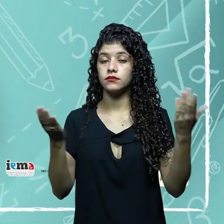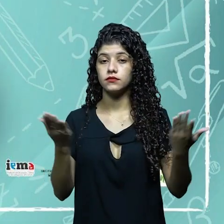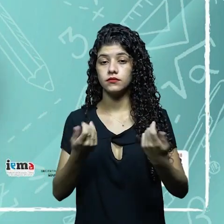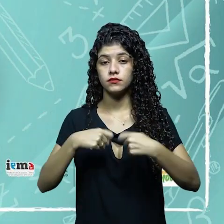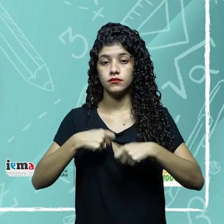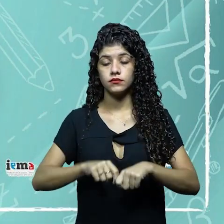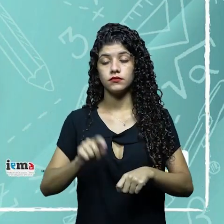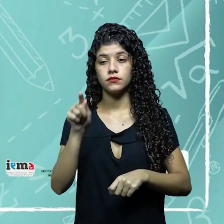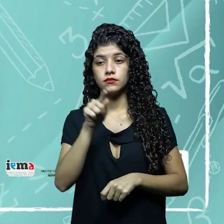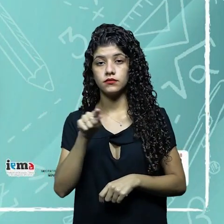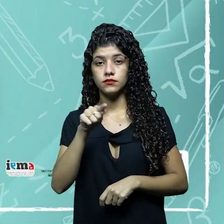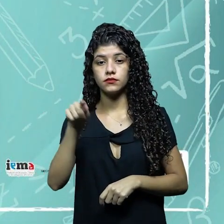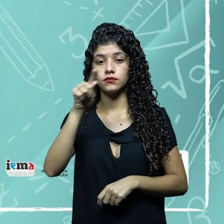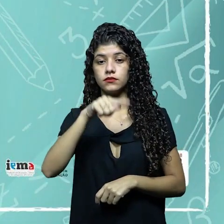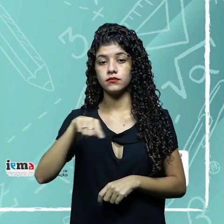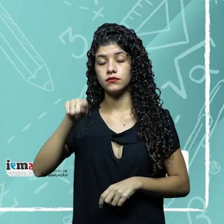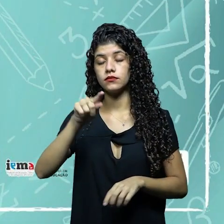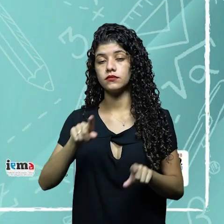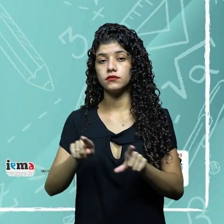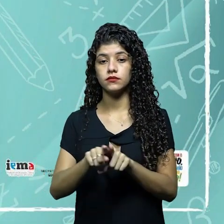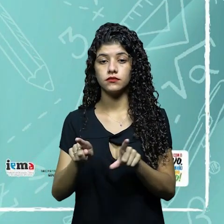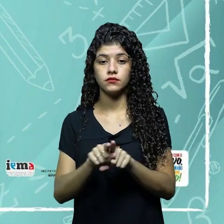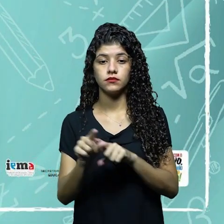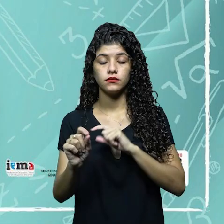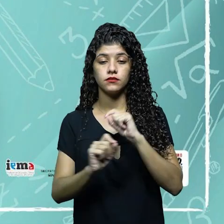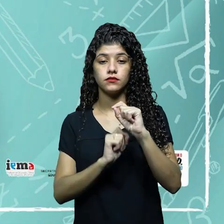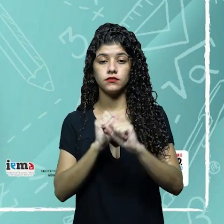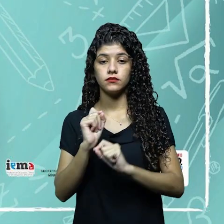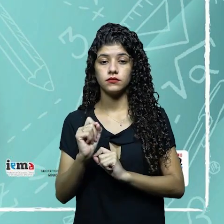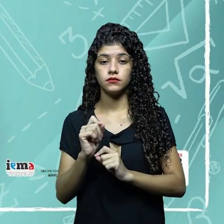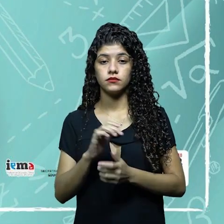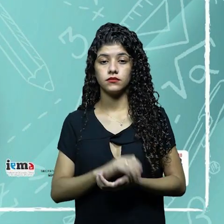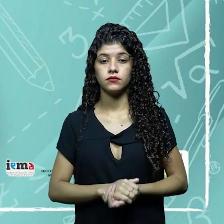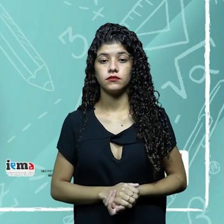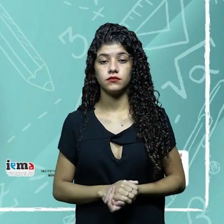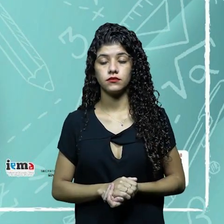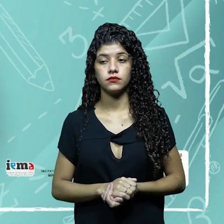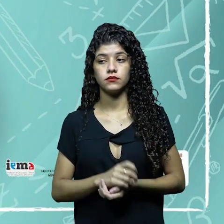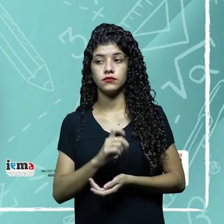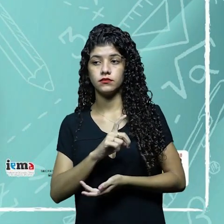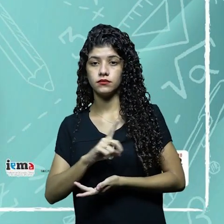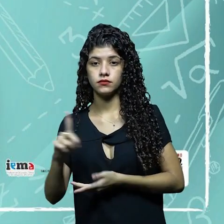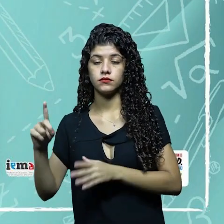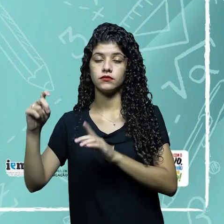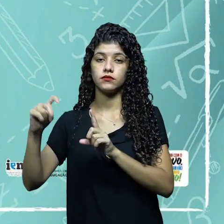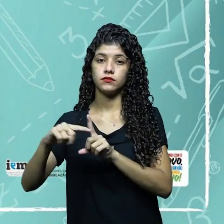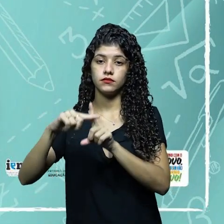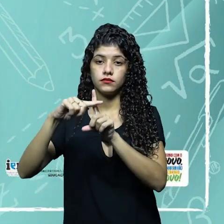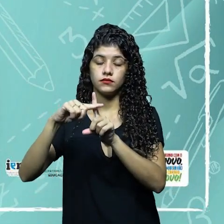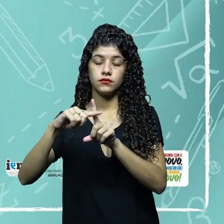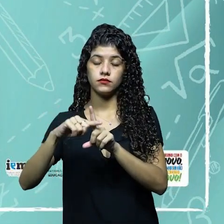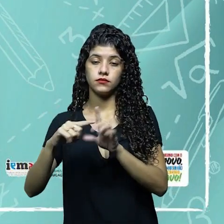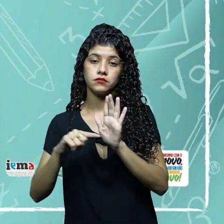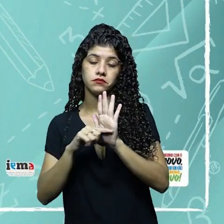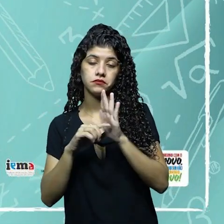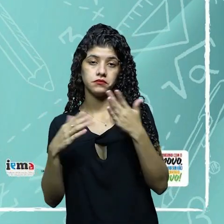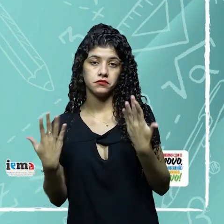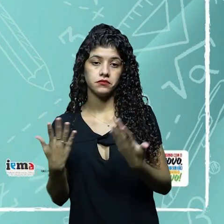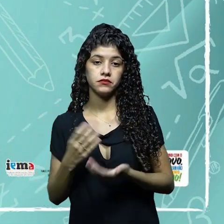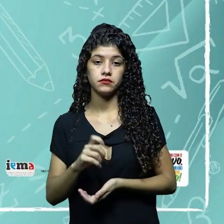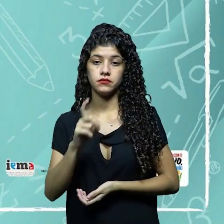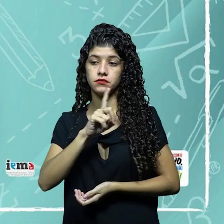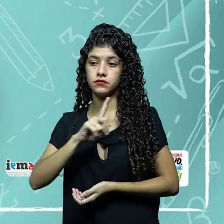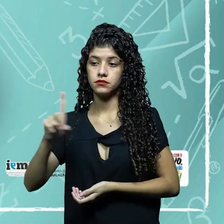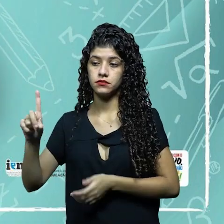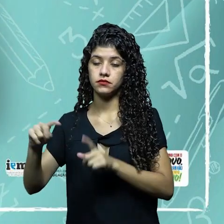arroba e colocar a direção, que é o sinal, né? Se for para a direita no X, é